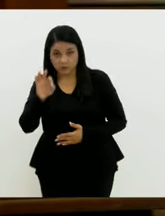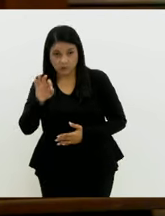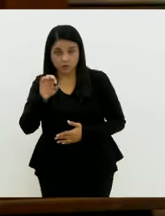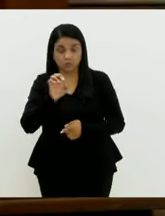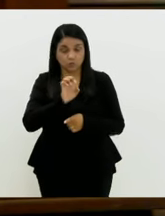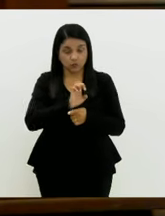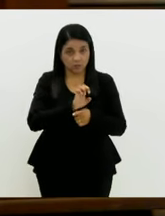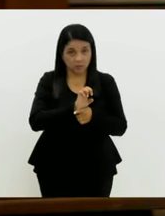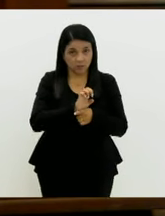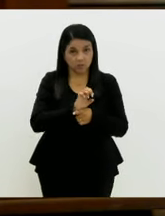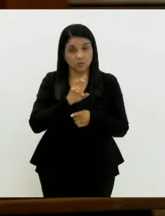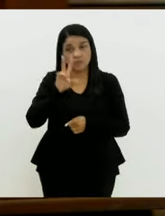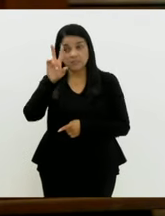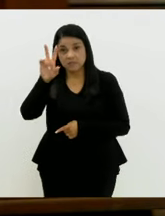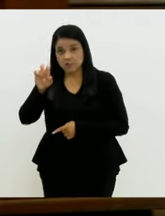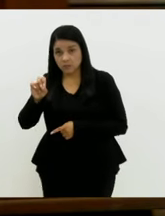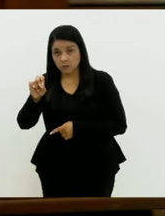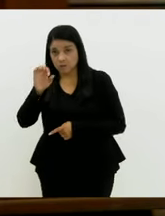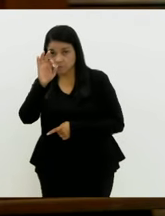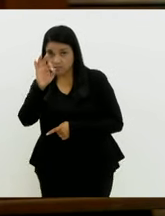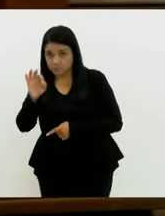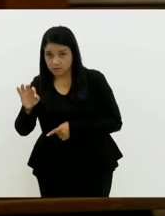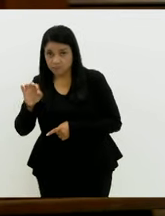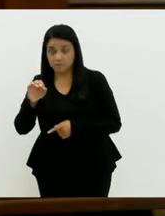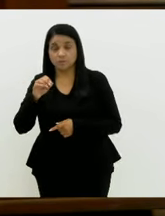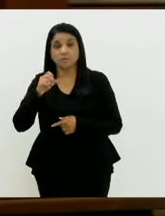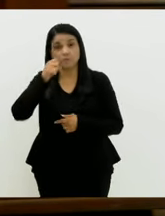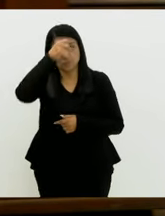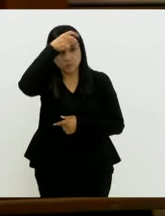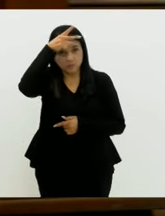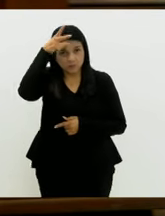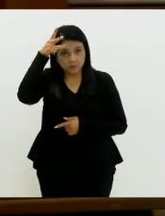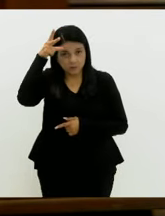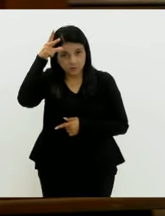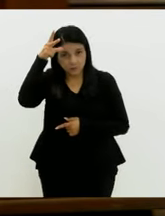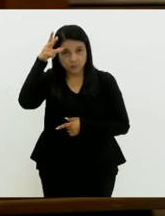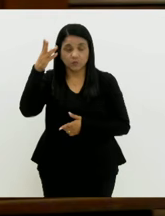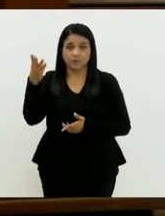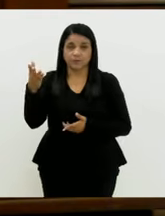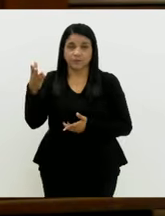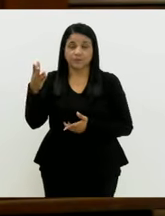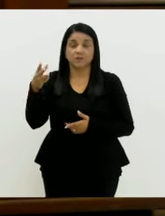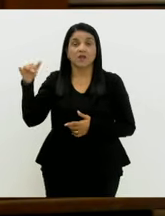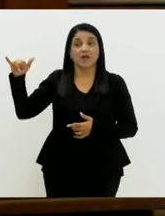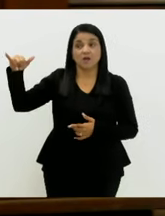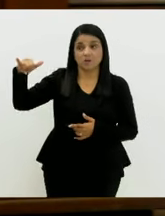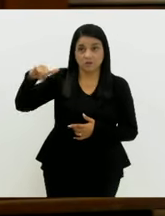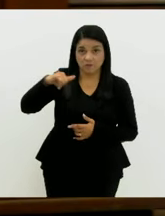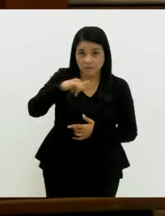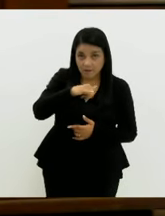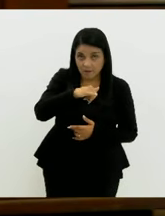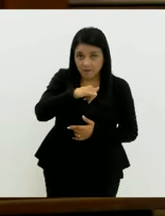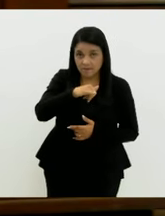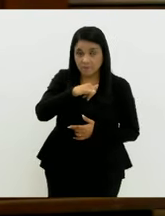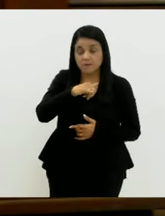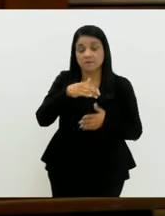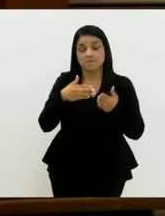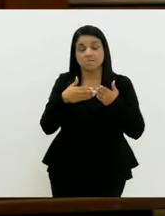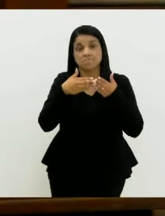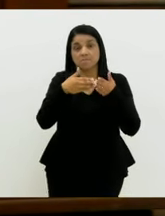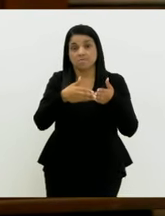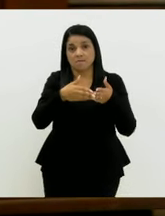e 50% para os municípios. Na questão das aeronaves e